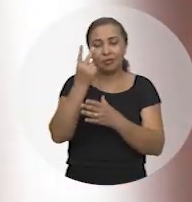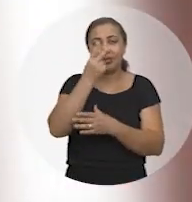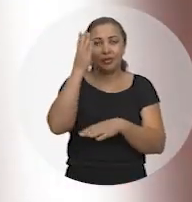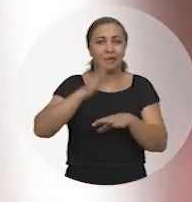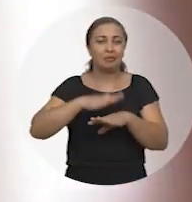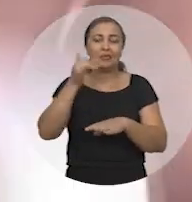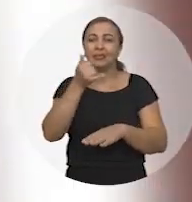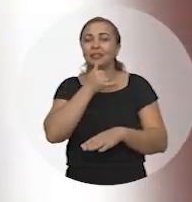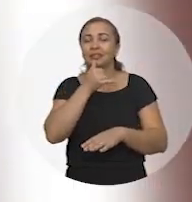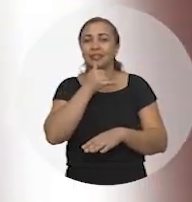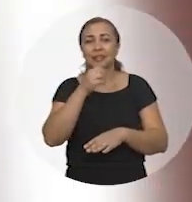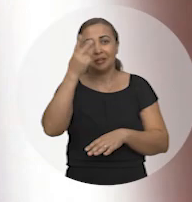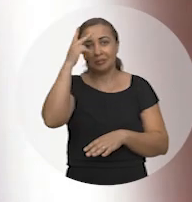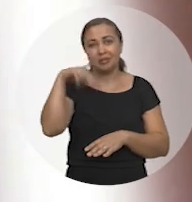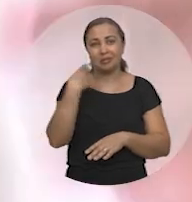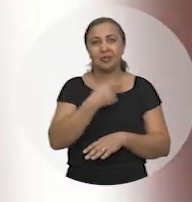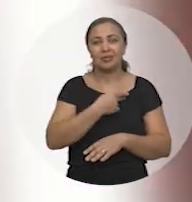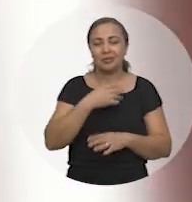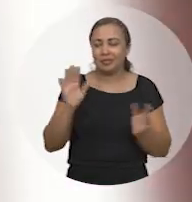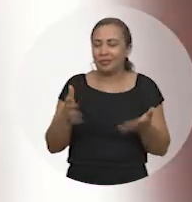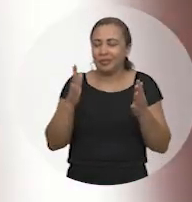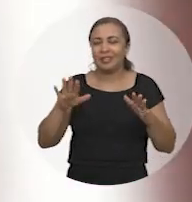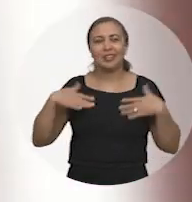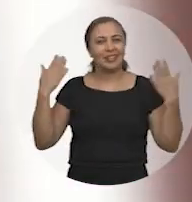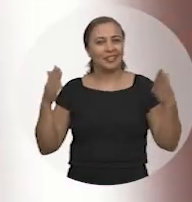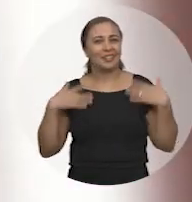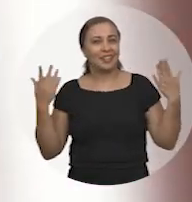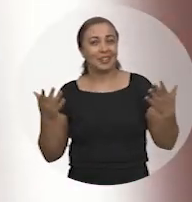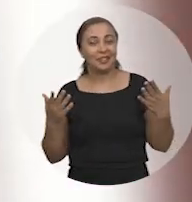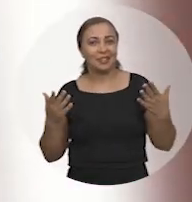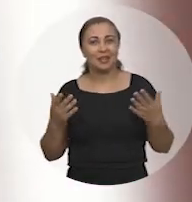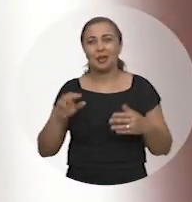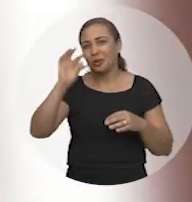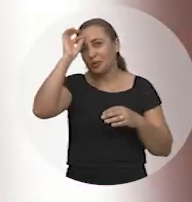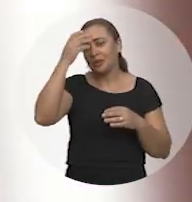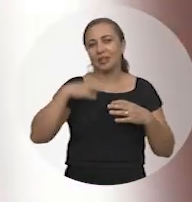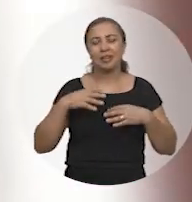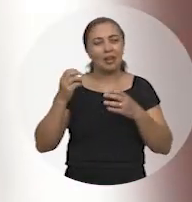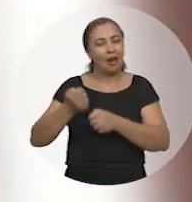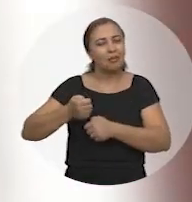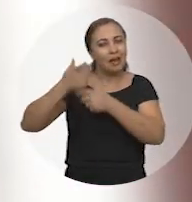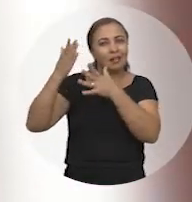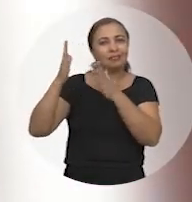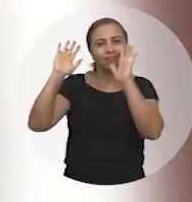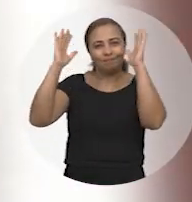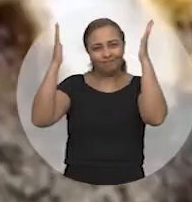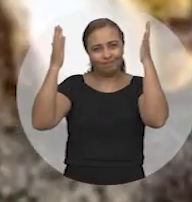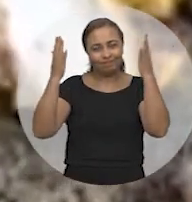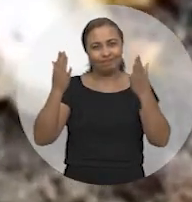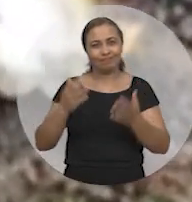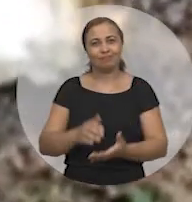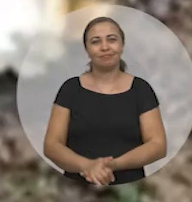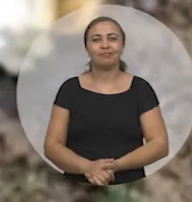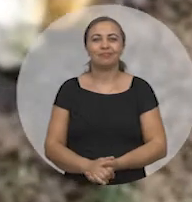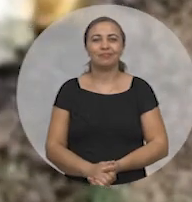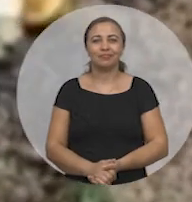só valoriza mais ainda, né, para nós, de fato, é motivo de grande alegria e só temos que comemorar, sim.